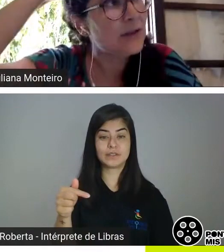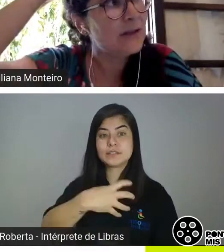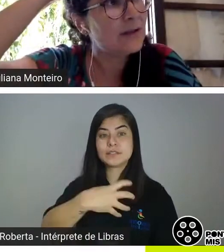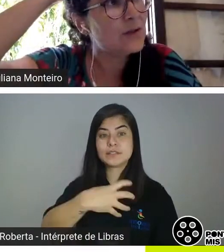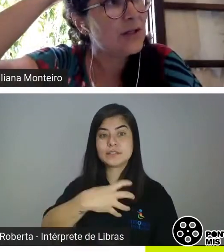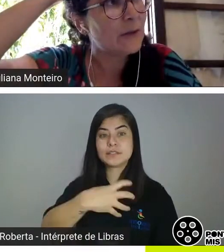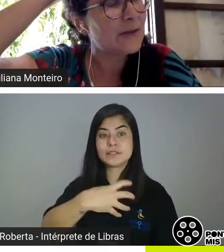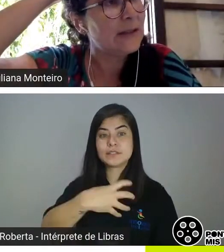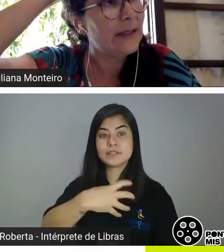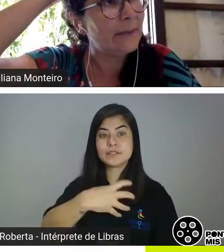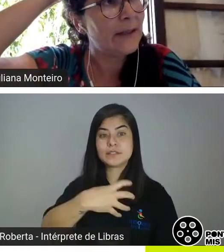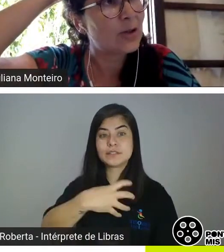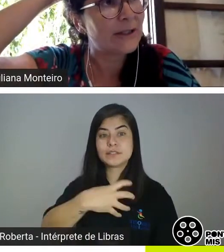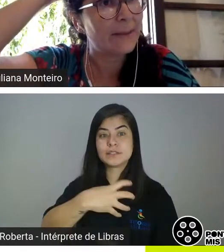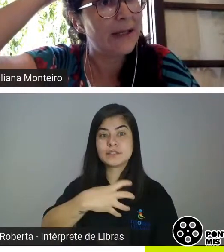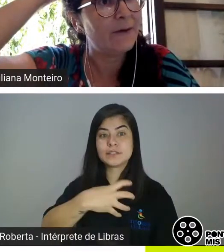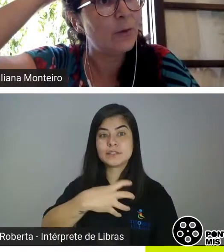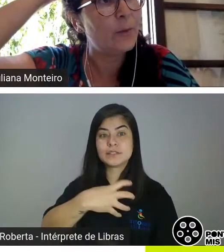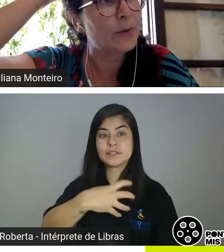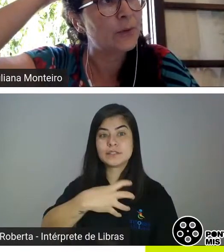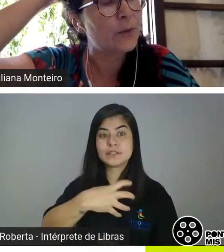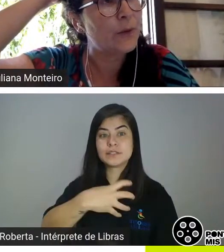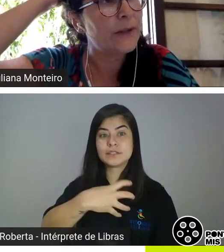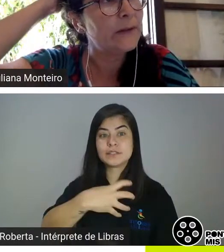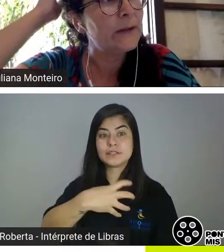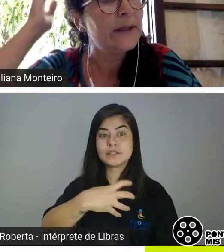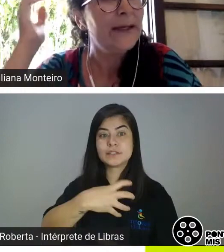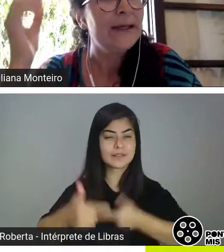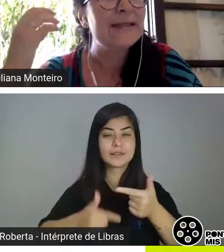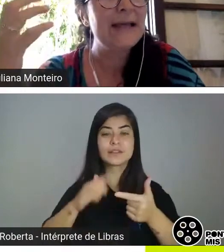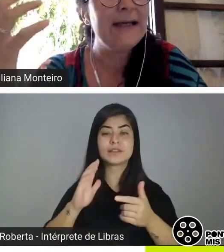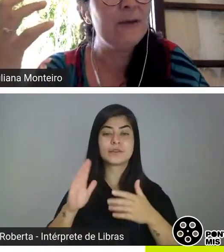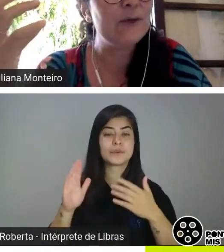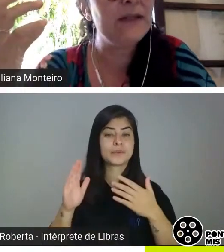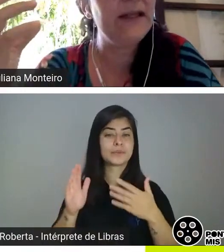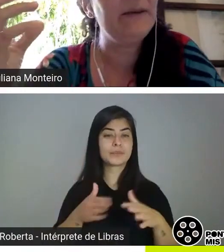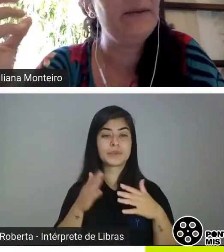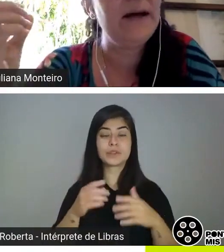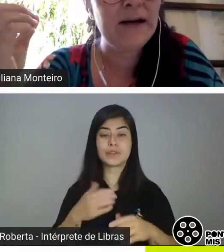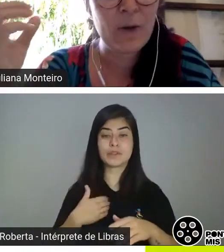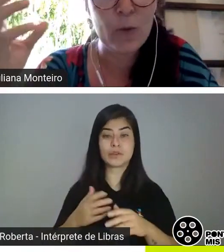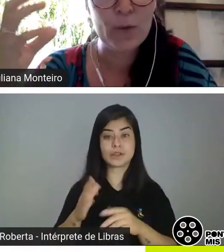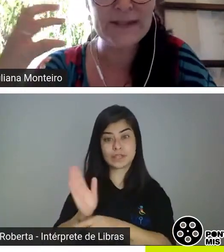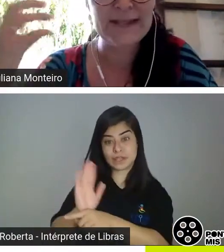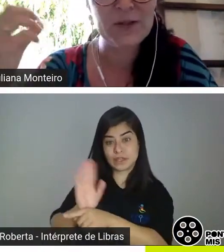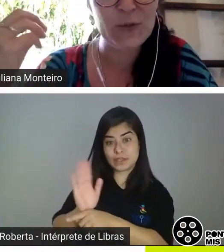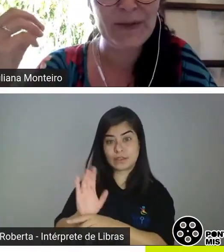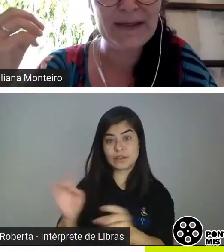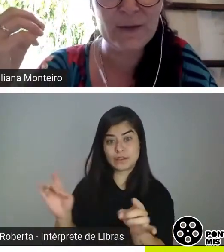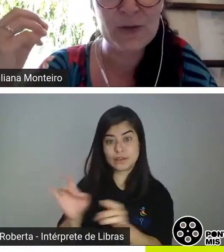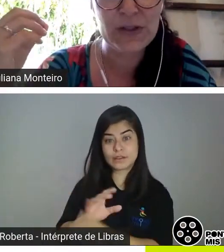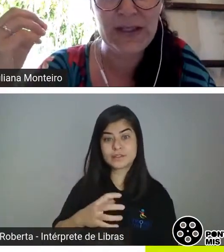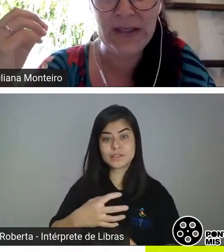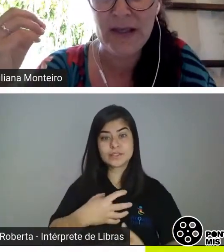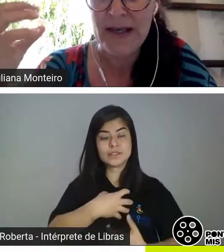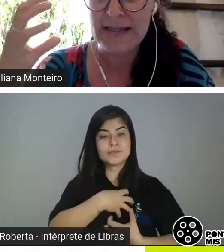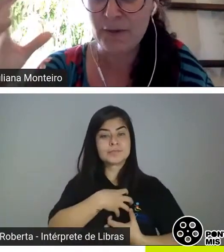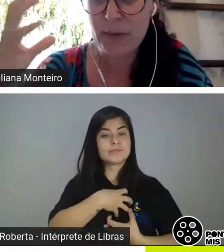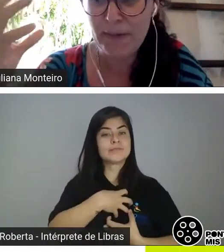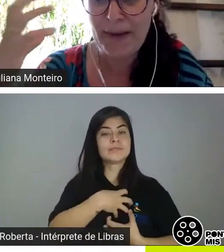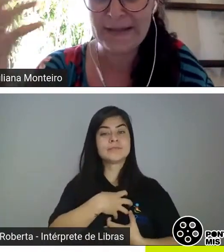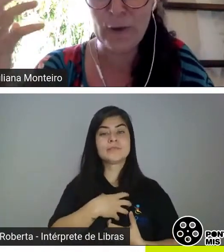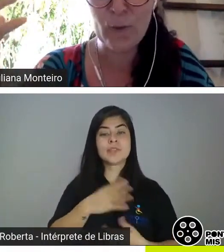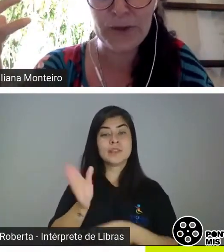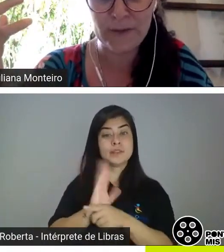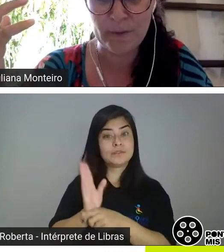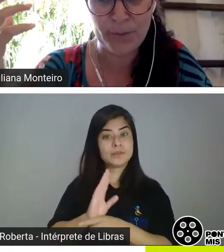assim, de ir ao cinema, né? Eu já trabalhava como produtora, e de sair do cinema com esse sentimento de que esse